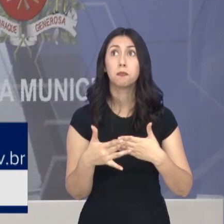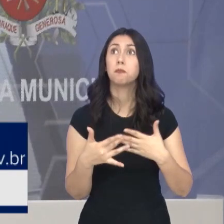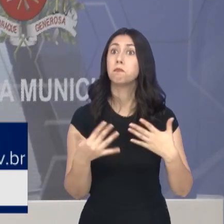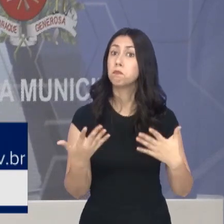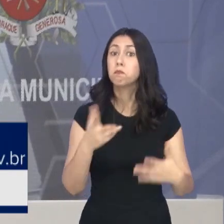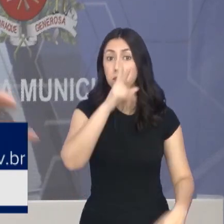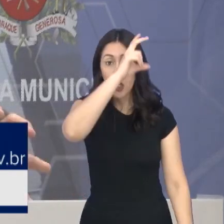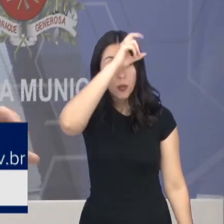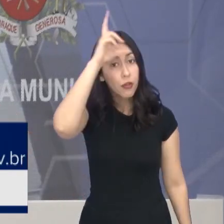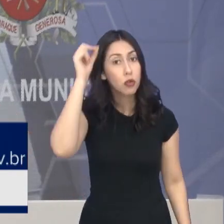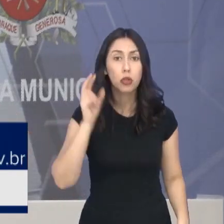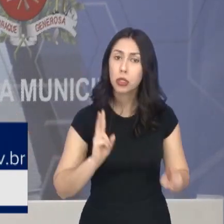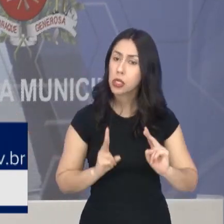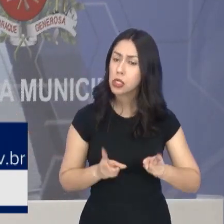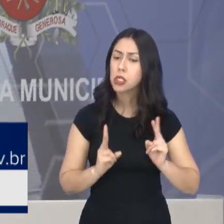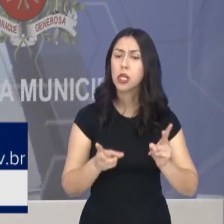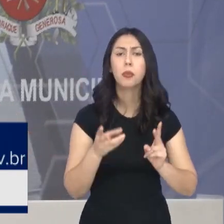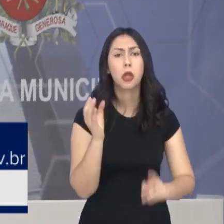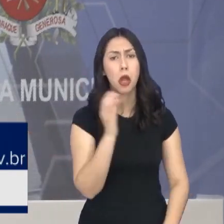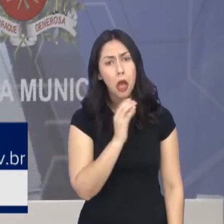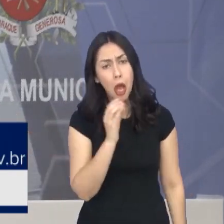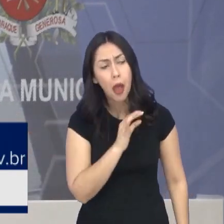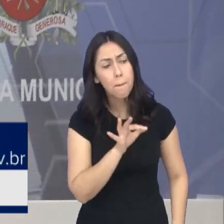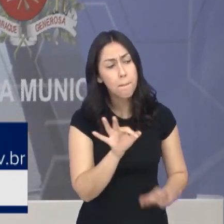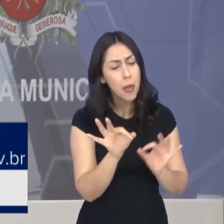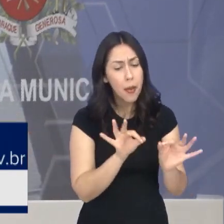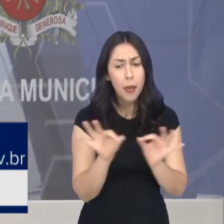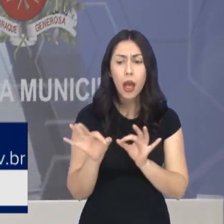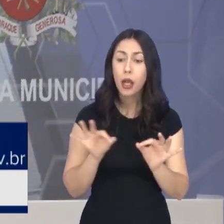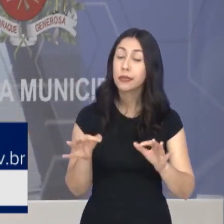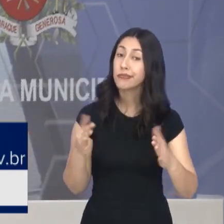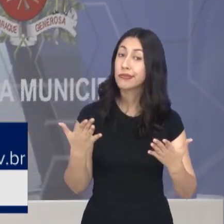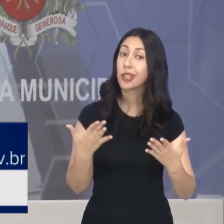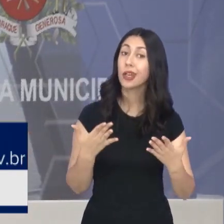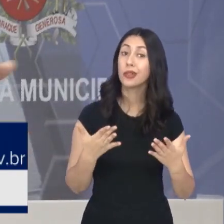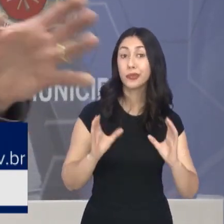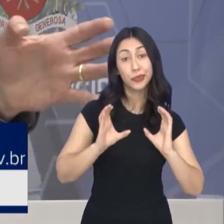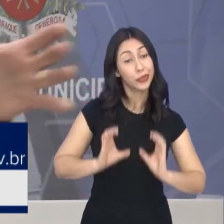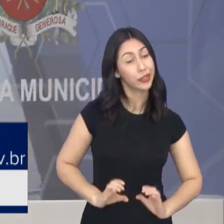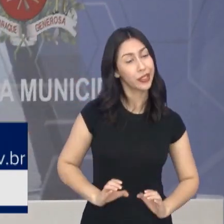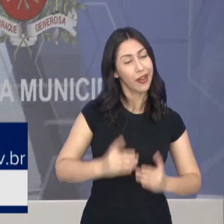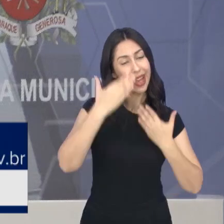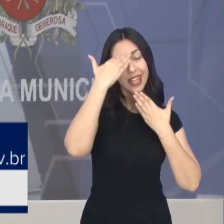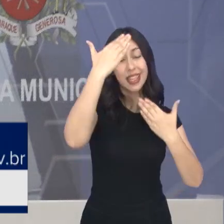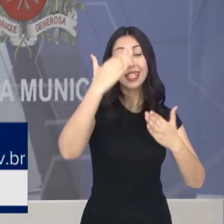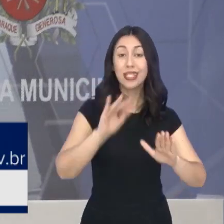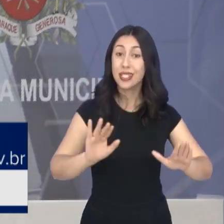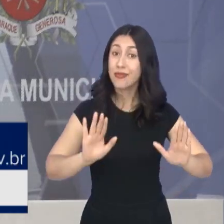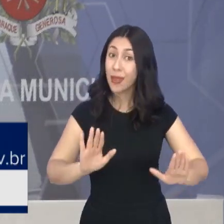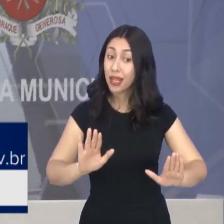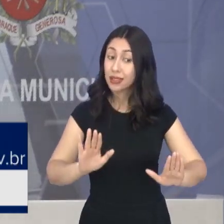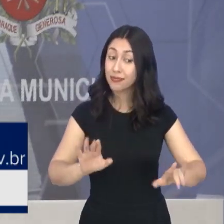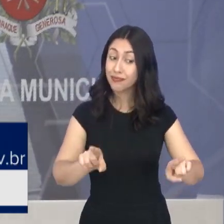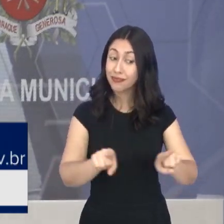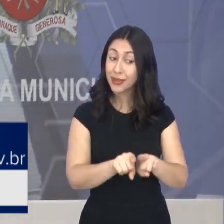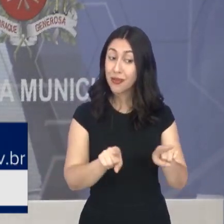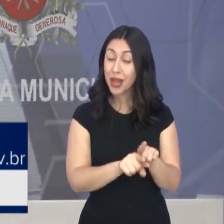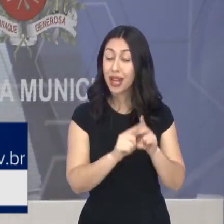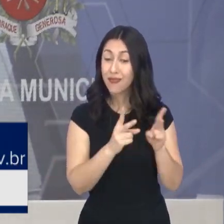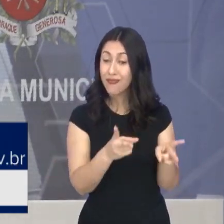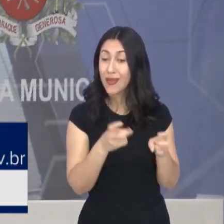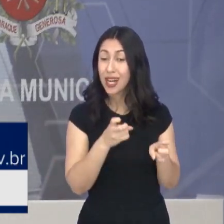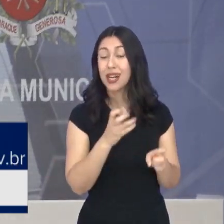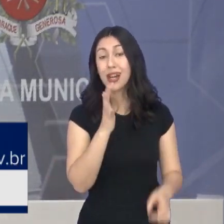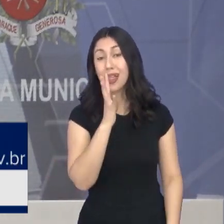da prefeitura estão sendo agilizados e os munícipes agradecem, mas em contrapartida, a gente está vendo a demora,